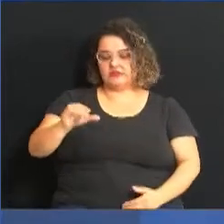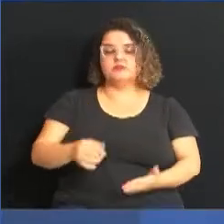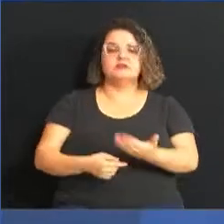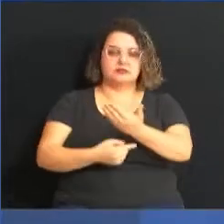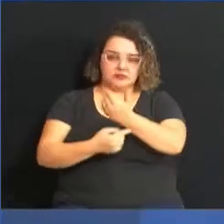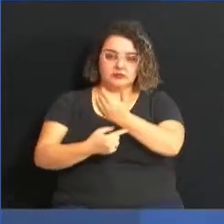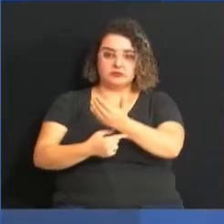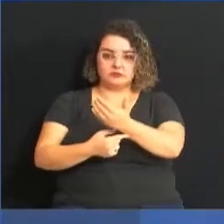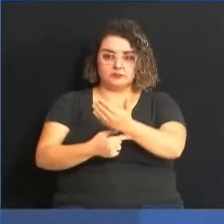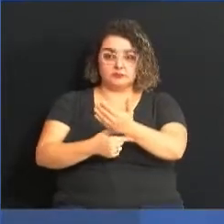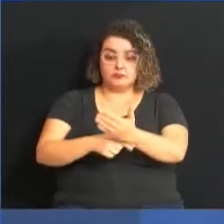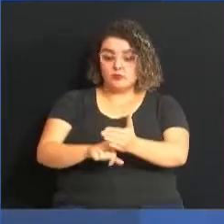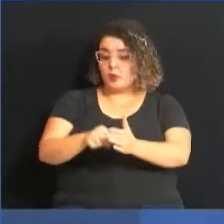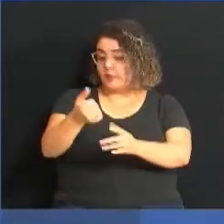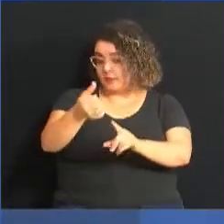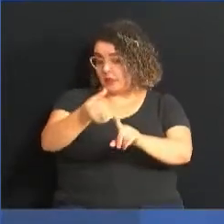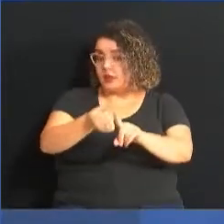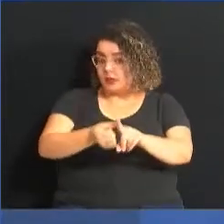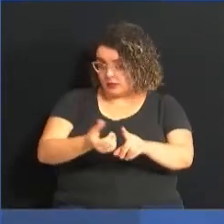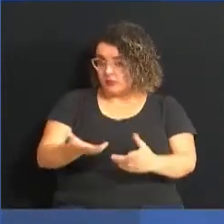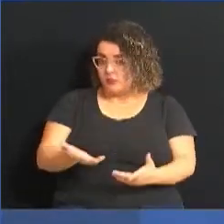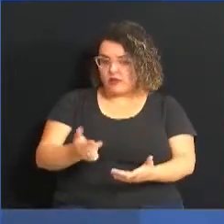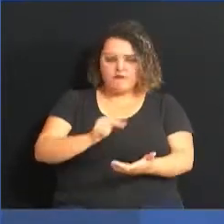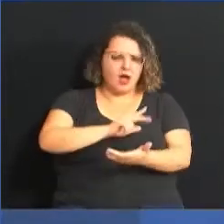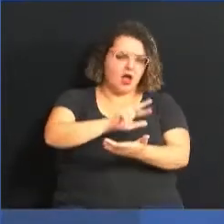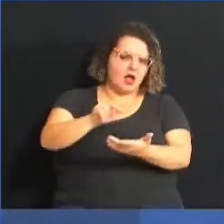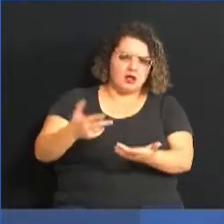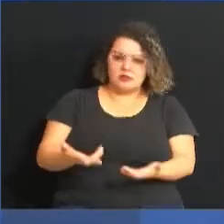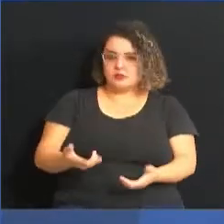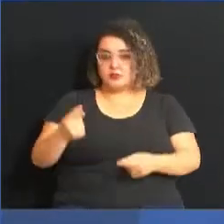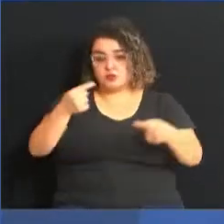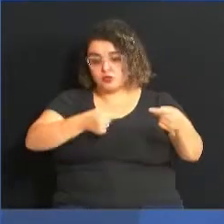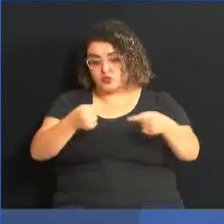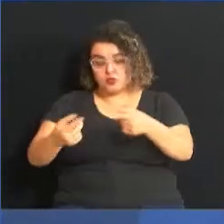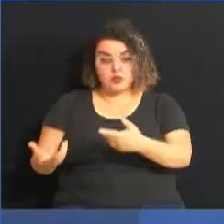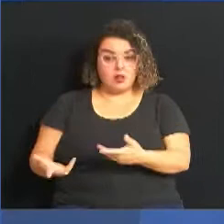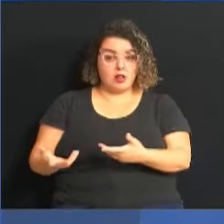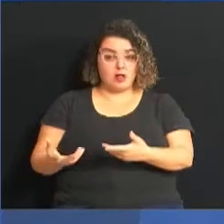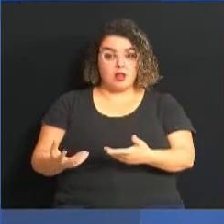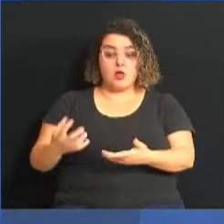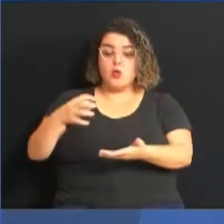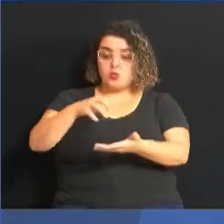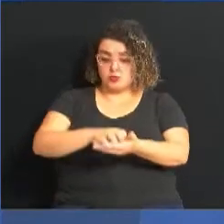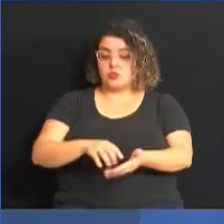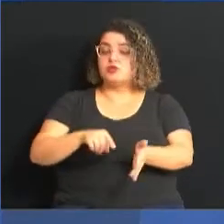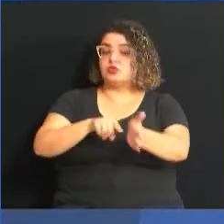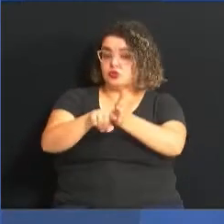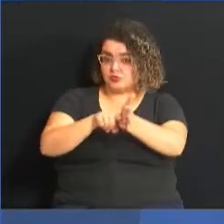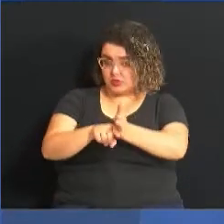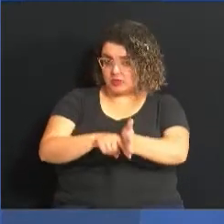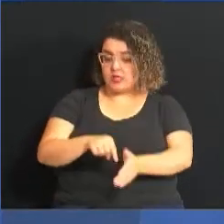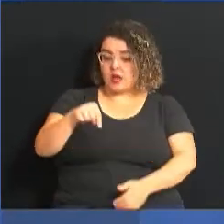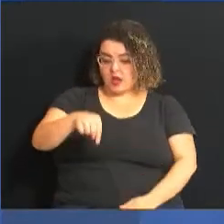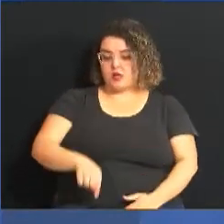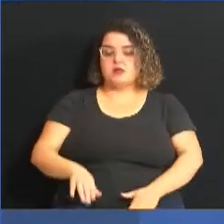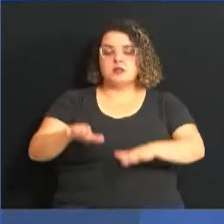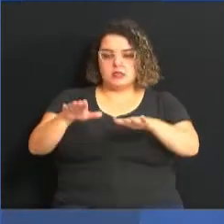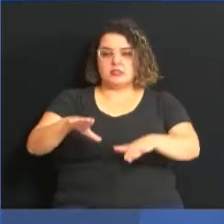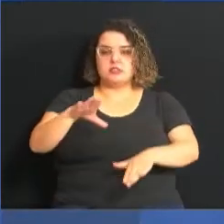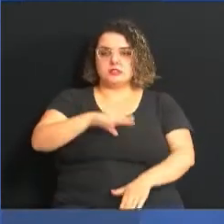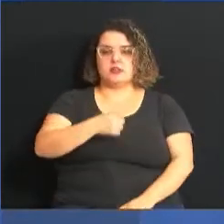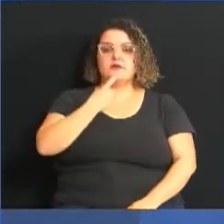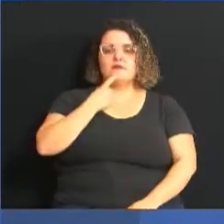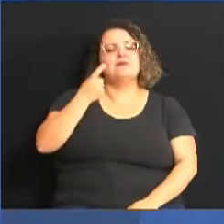primeiro semestre trouxe várias discussões relacionadas aos centros de pesquisas instalados aqui na cidade de Campinas.